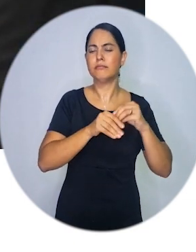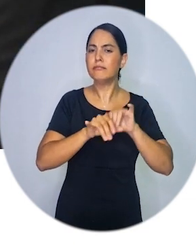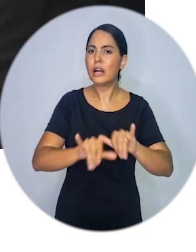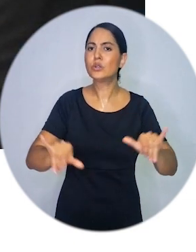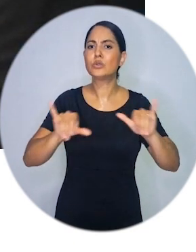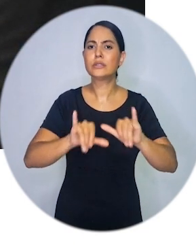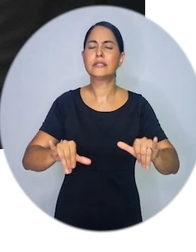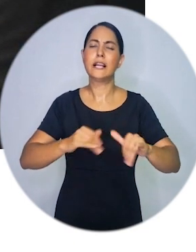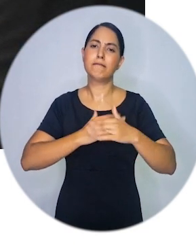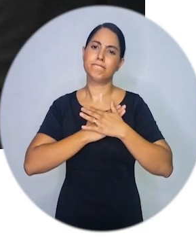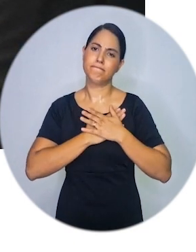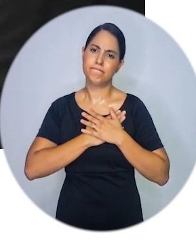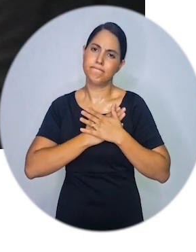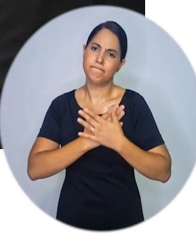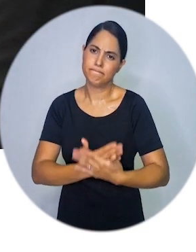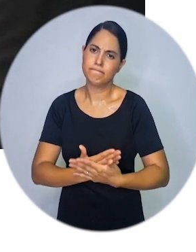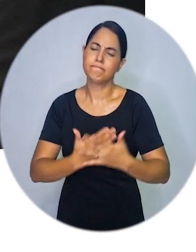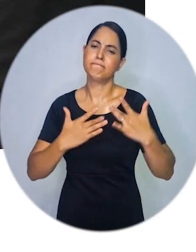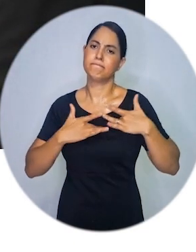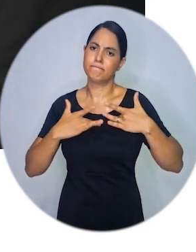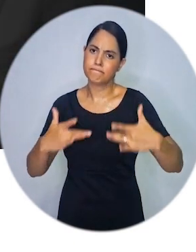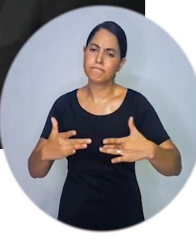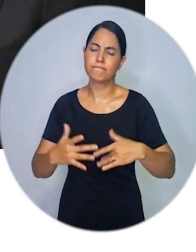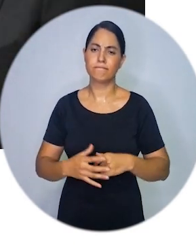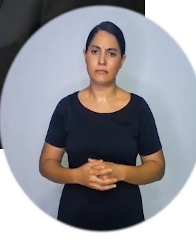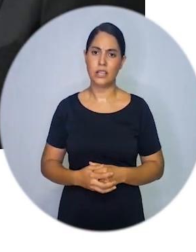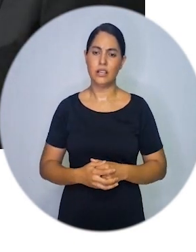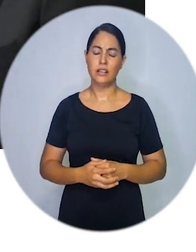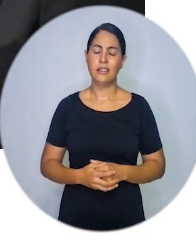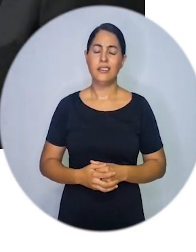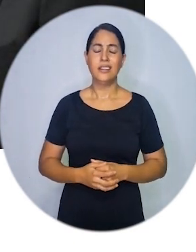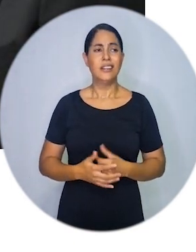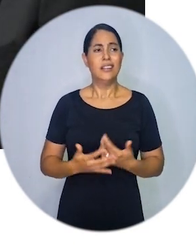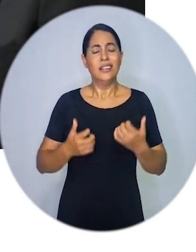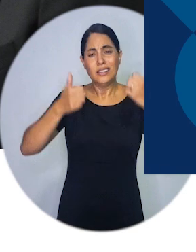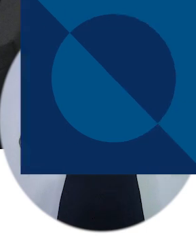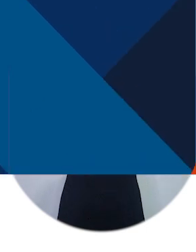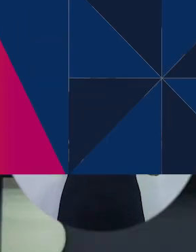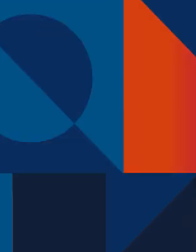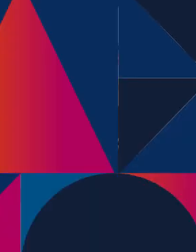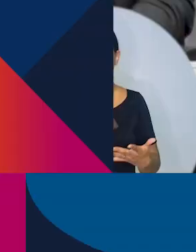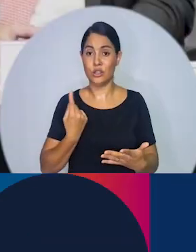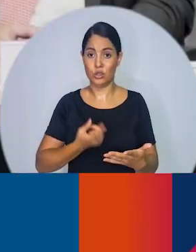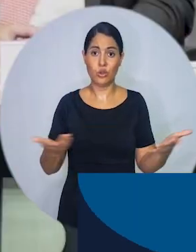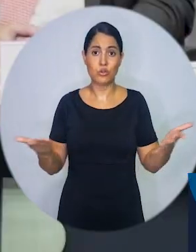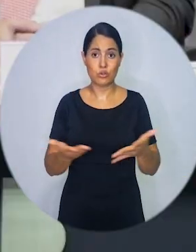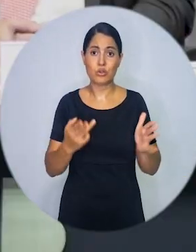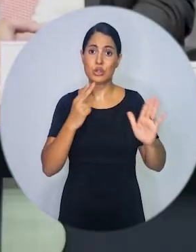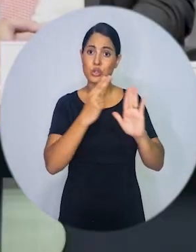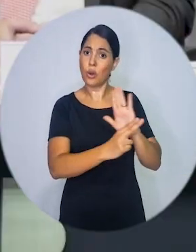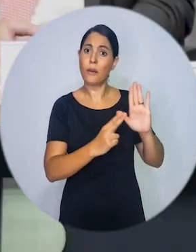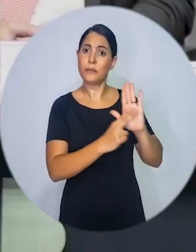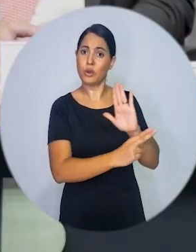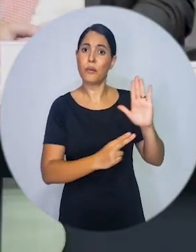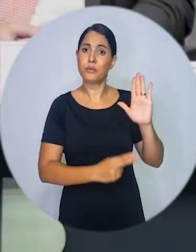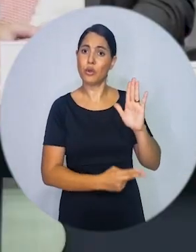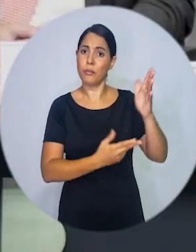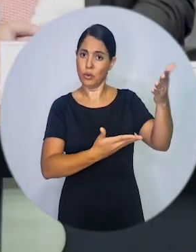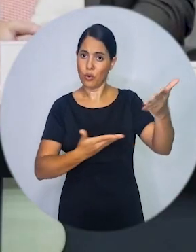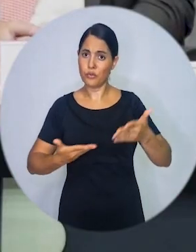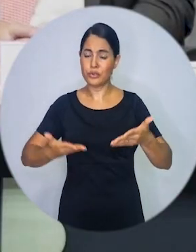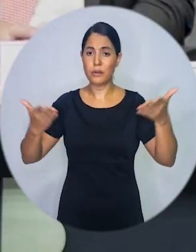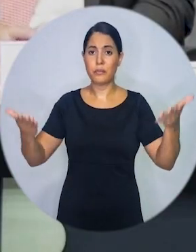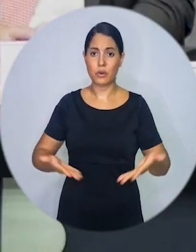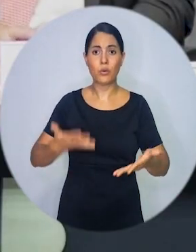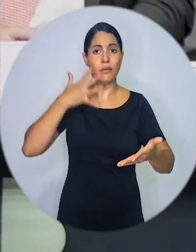também, nessa fala, aqui transmitir toda a minha solidariedade e dizer que, de alguma forma, esses nomes que